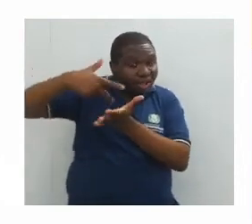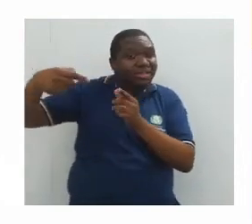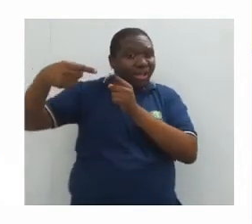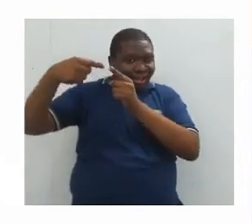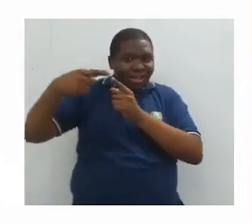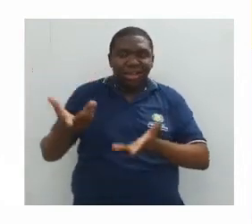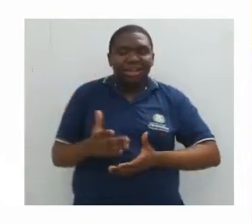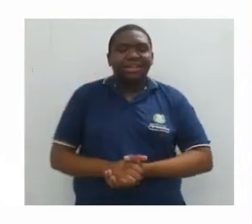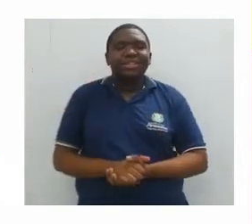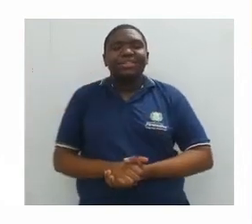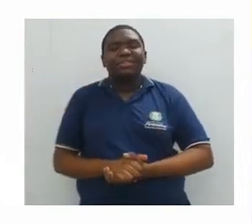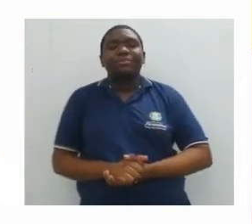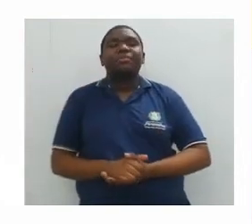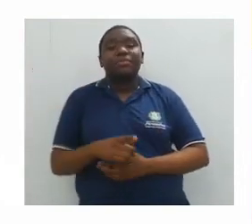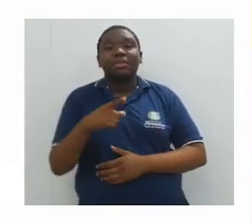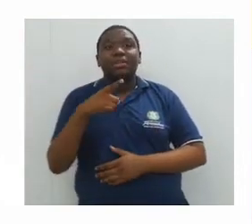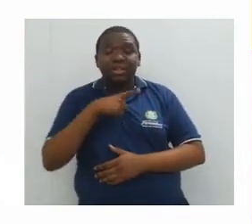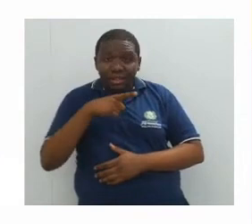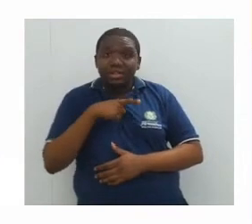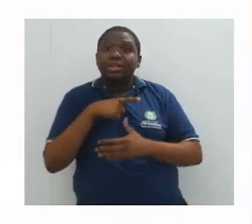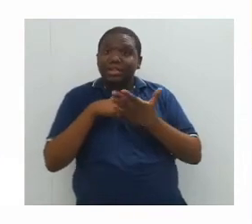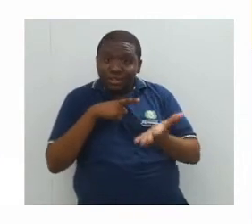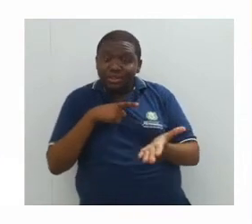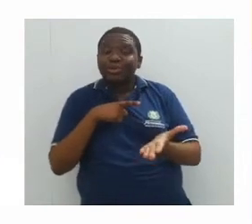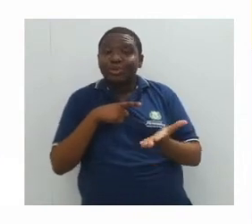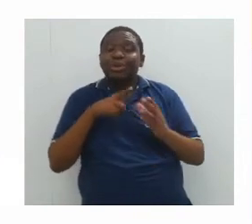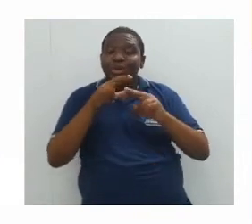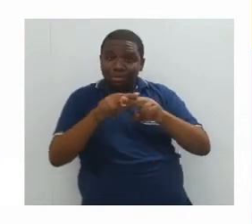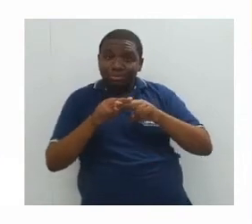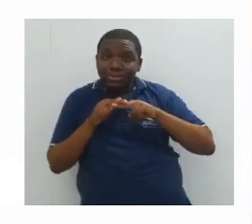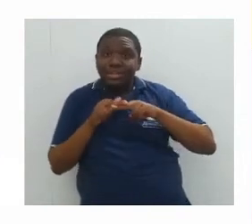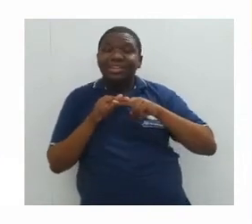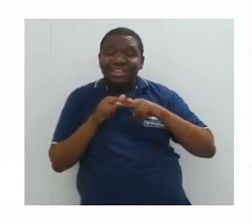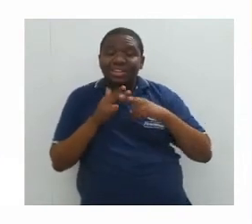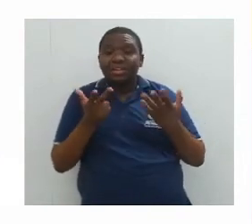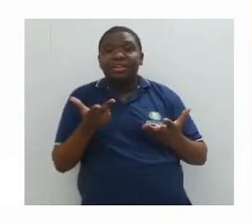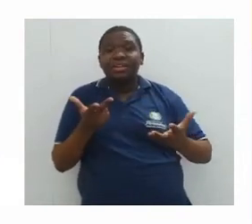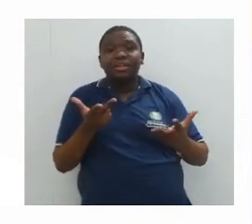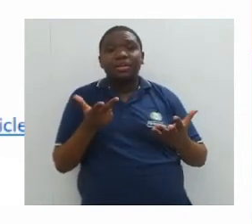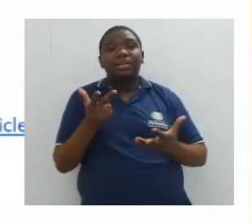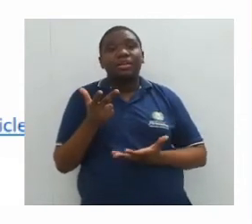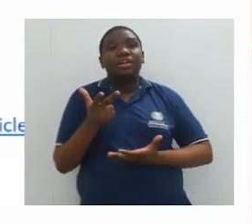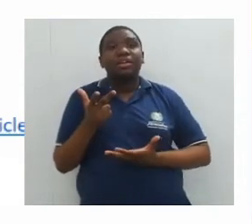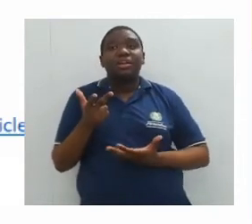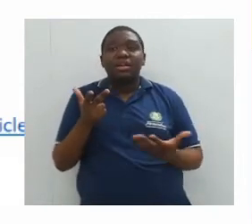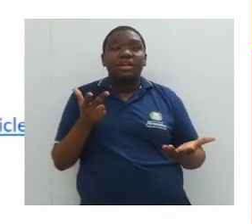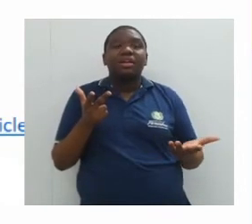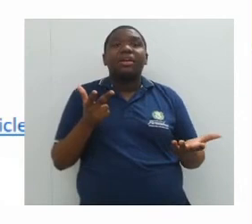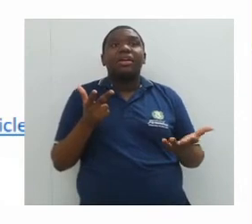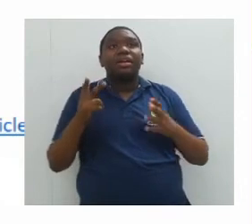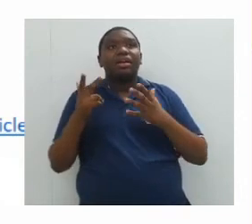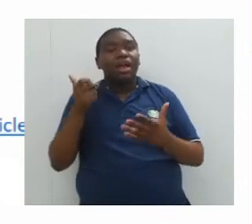dança, gente, ele leva esse nome justamente das questões das coqueiras, não é